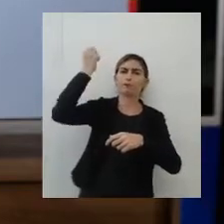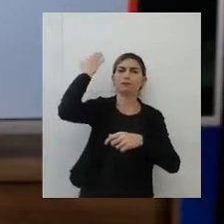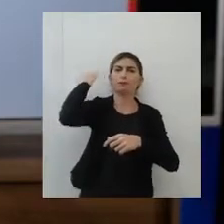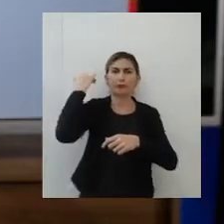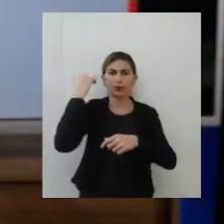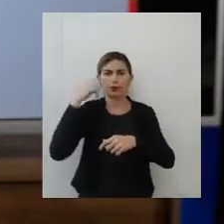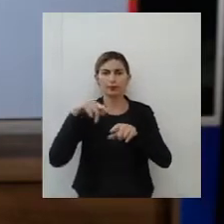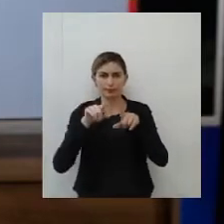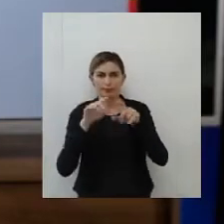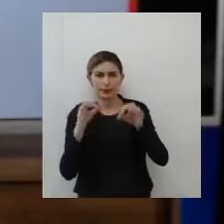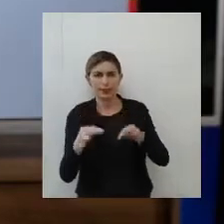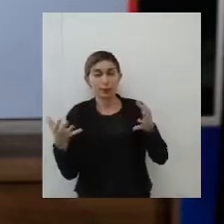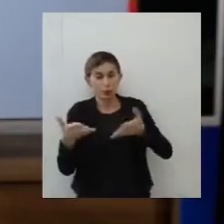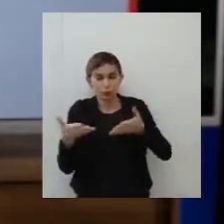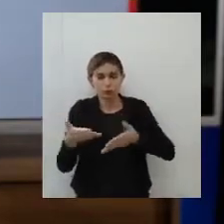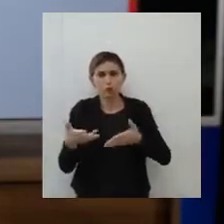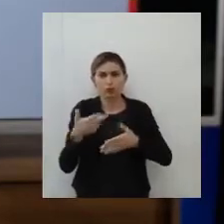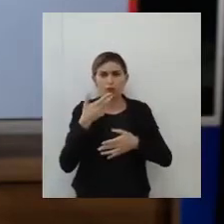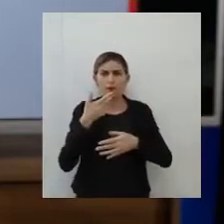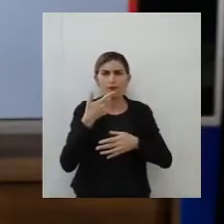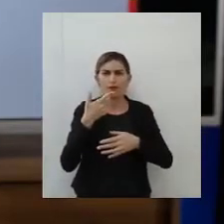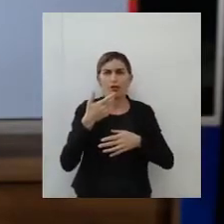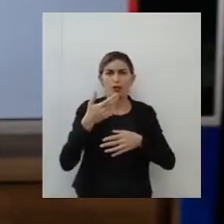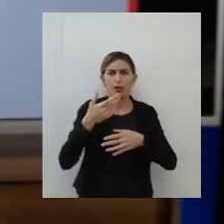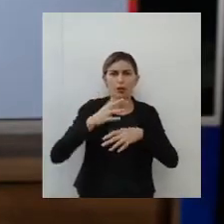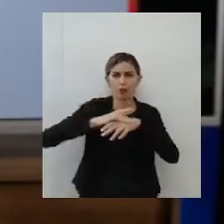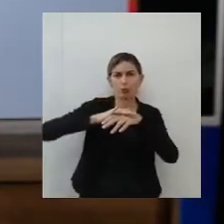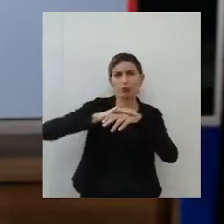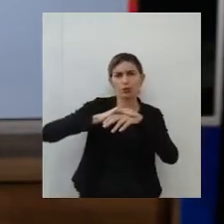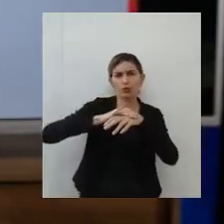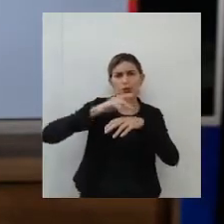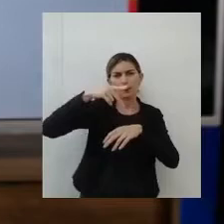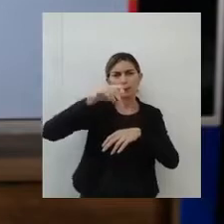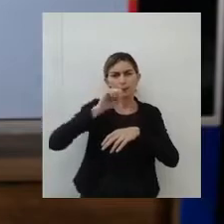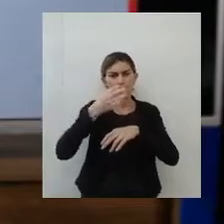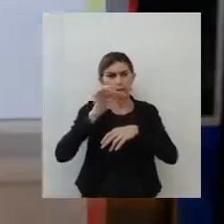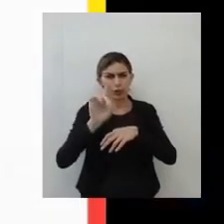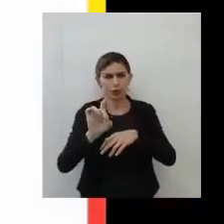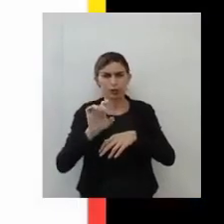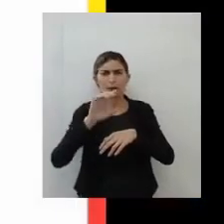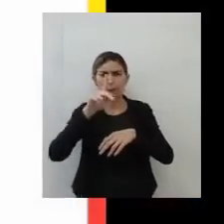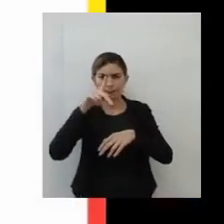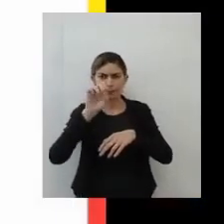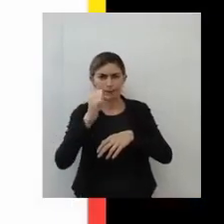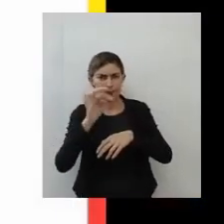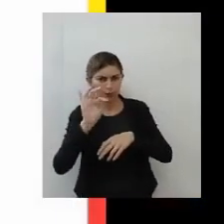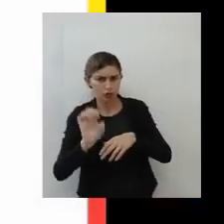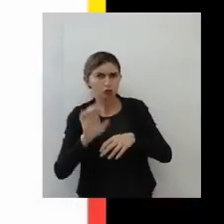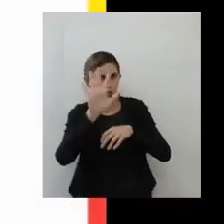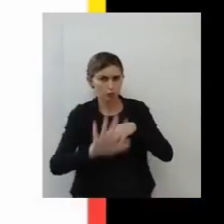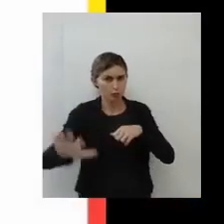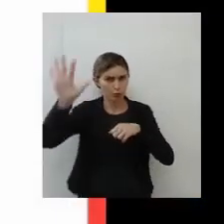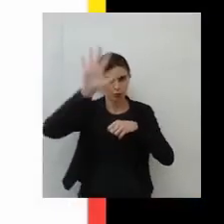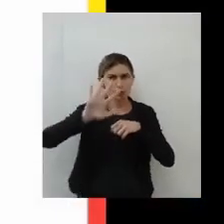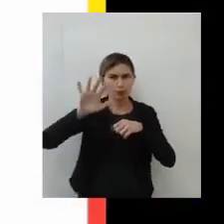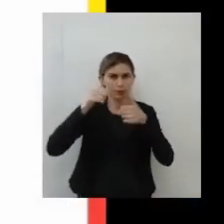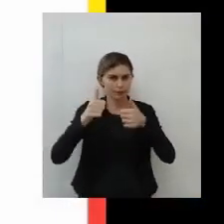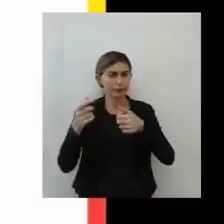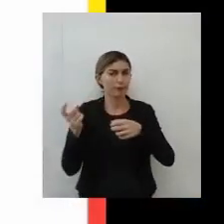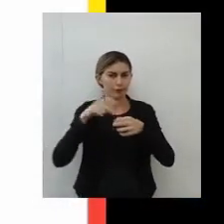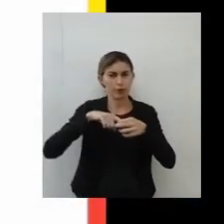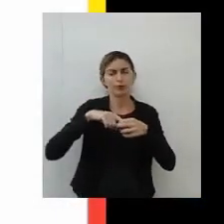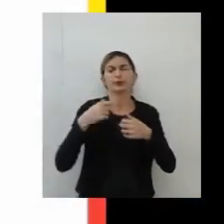Mas a gente vai tratar hoje da peste na Europa. Tranquilo? Vamos seguindo. Então, ó, volta aqui para